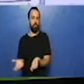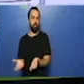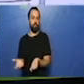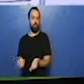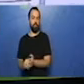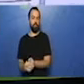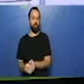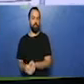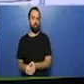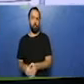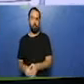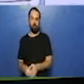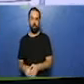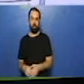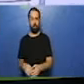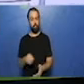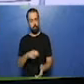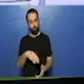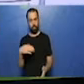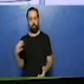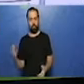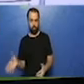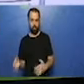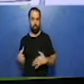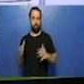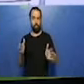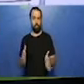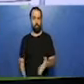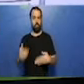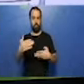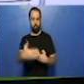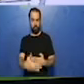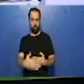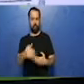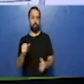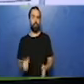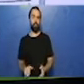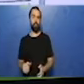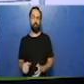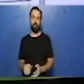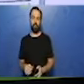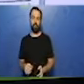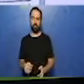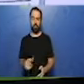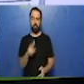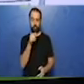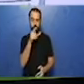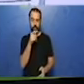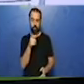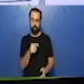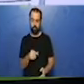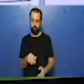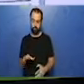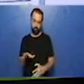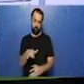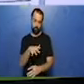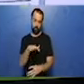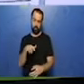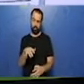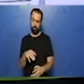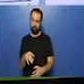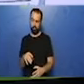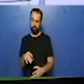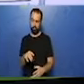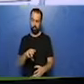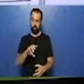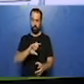decantação. No próximo tanque, nessa água depois de decantada, a água que é o sobrenadante que sobrou aqui,